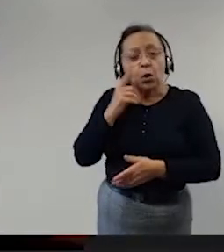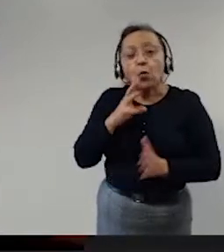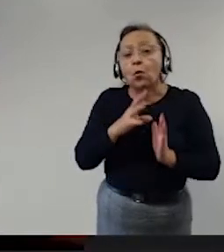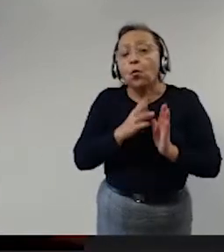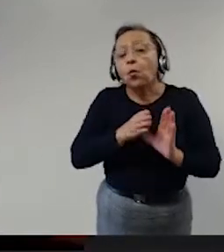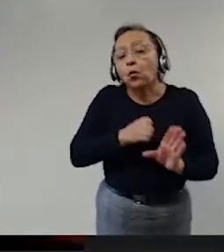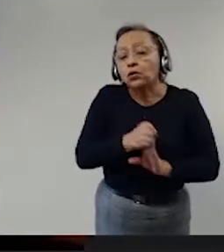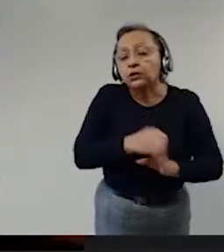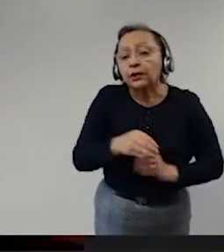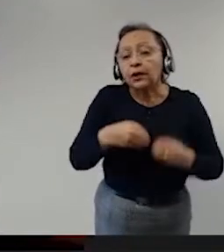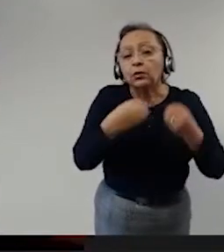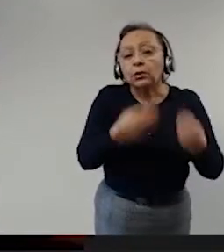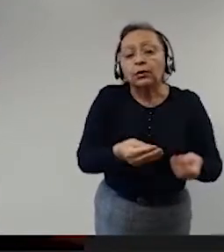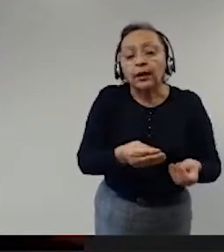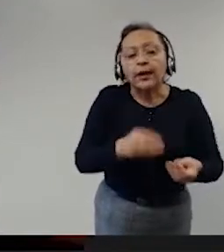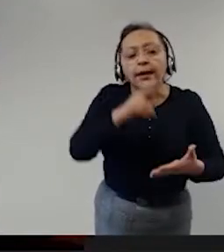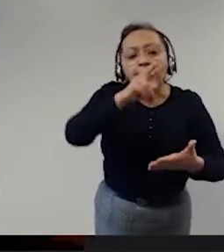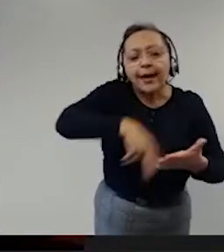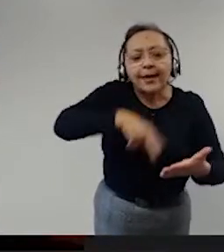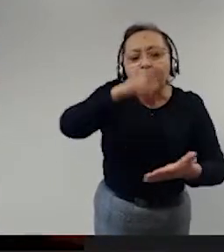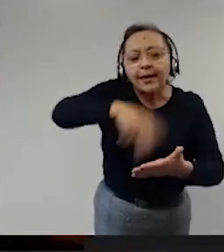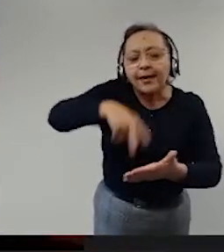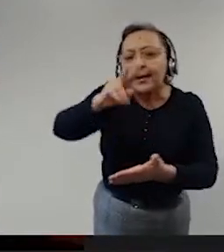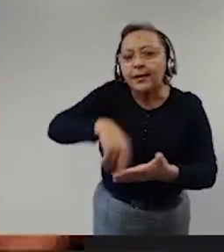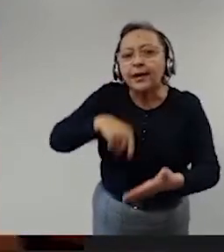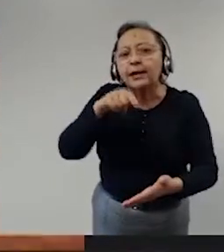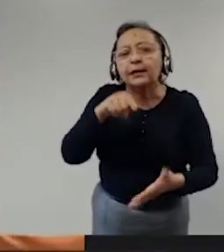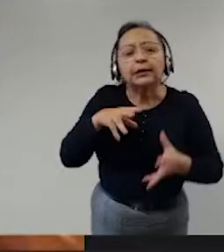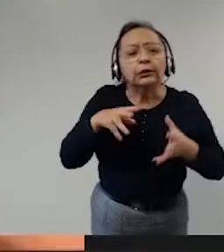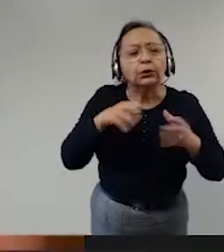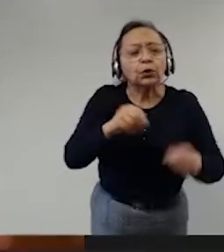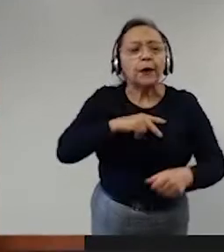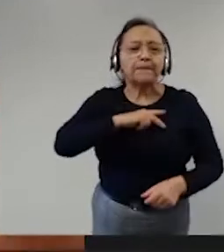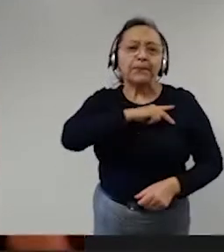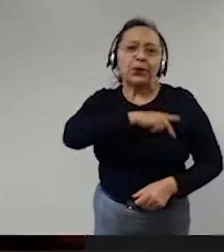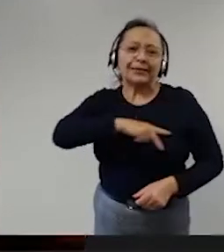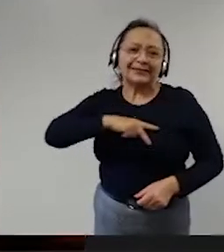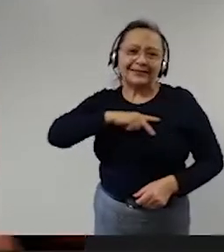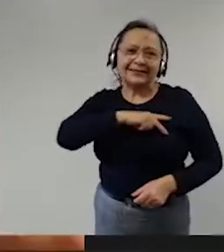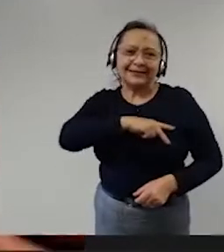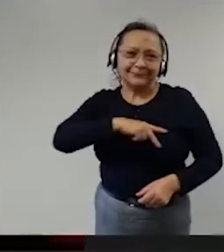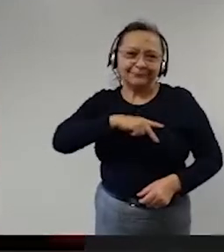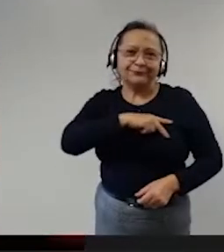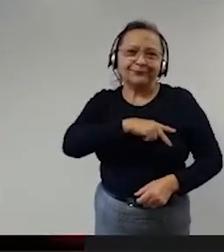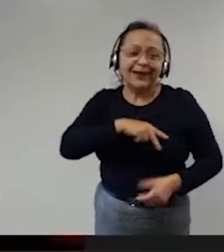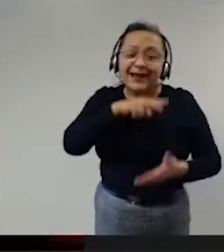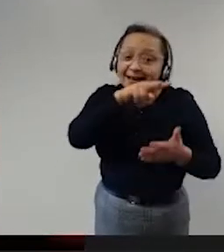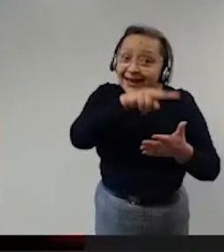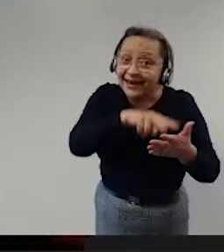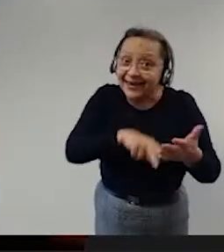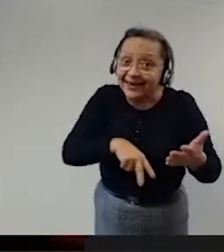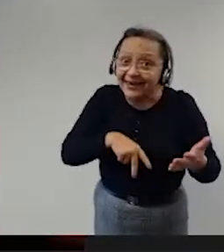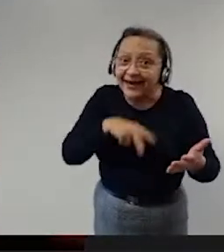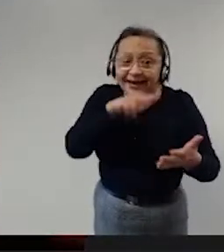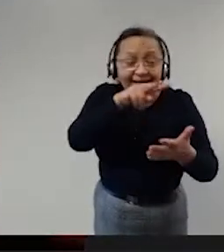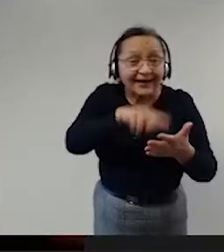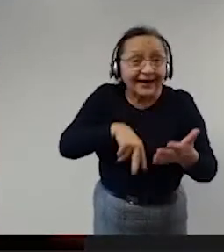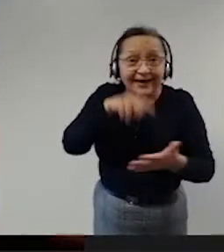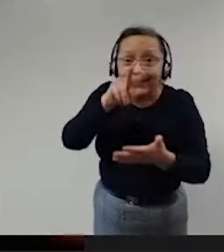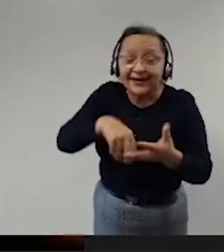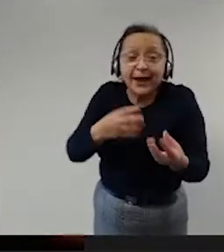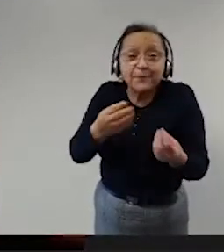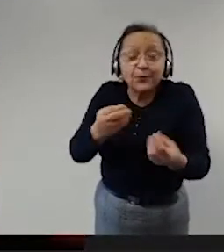um conselho que eu daria é leia os clássicos, leia poesia, sabia que eu gostava e gosto muito de poesia, leia